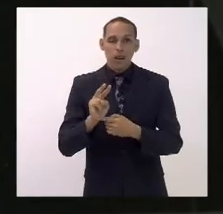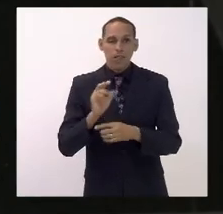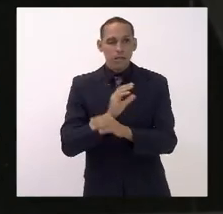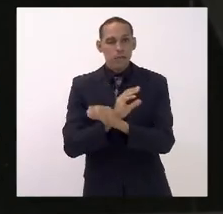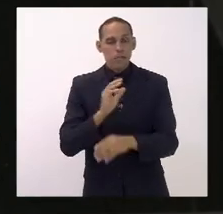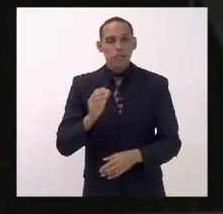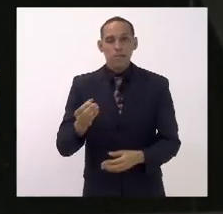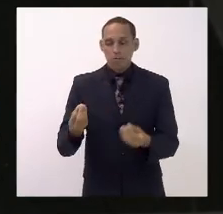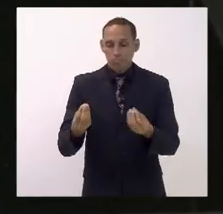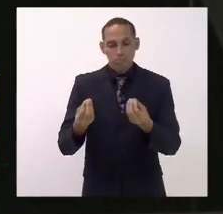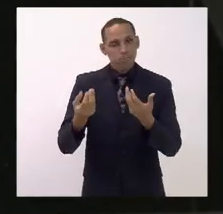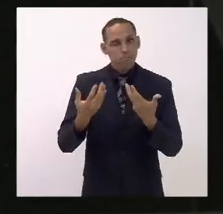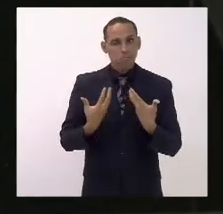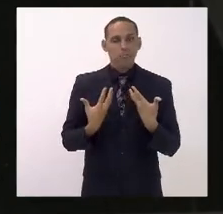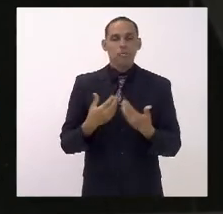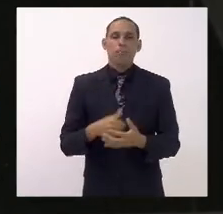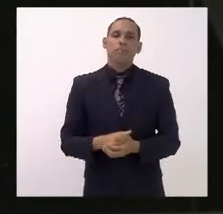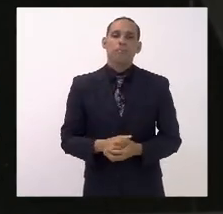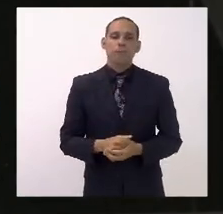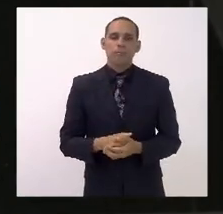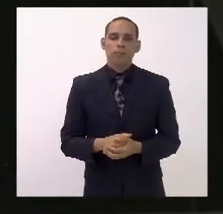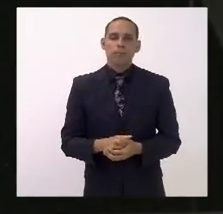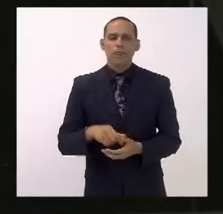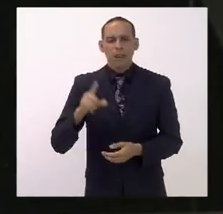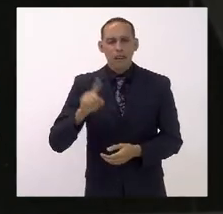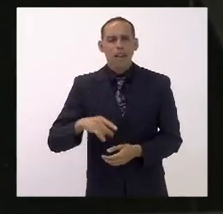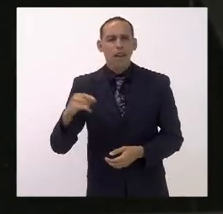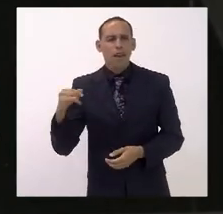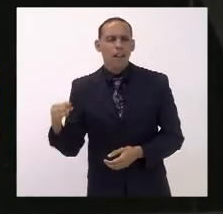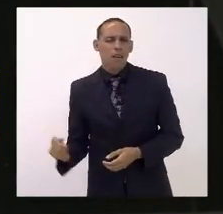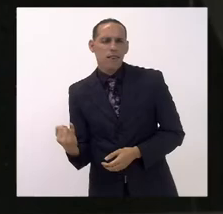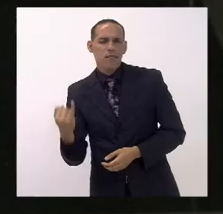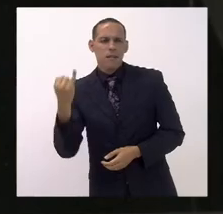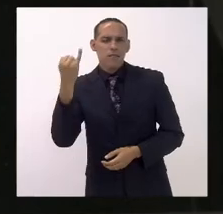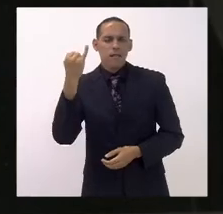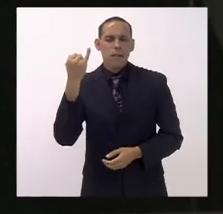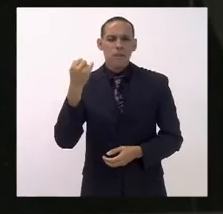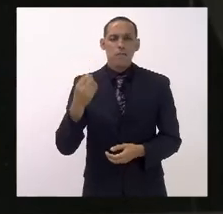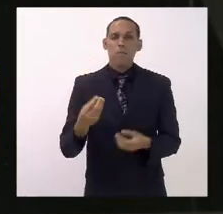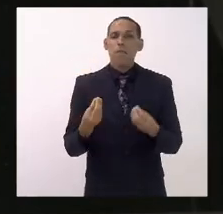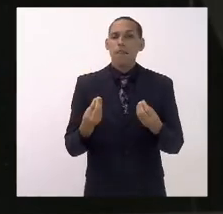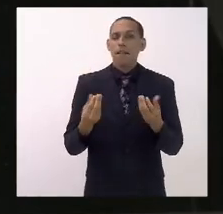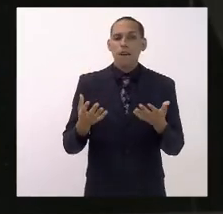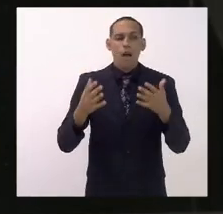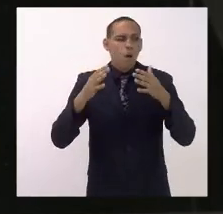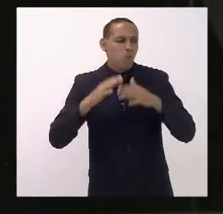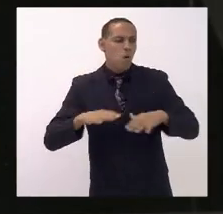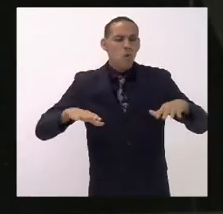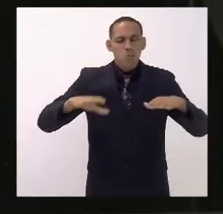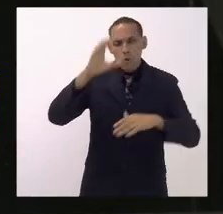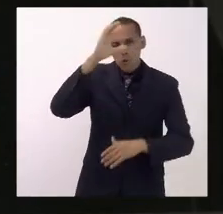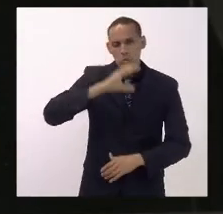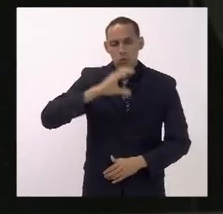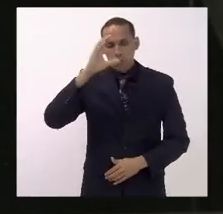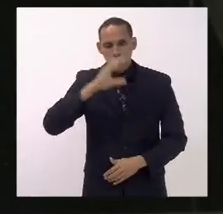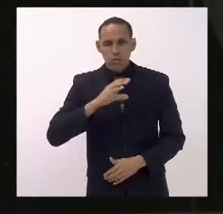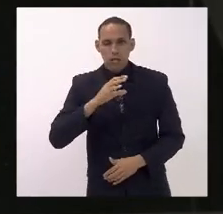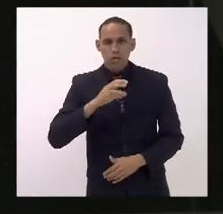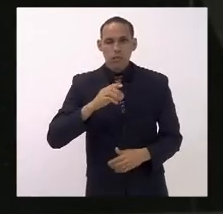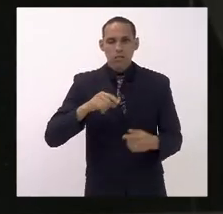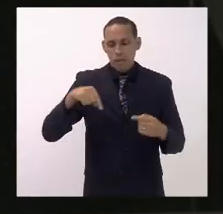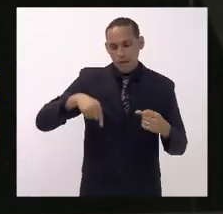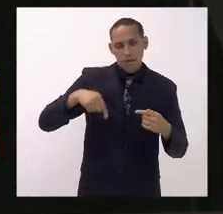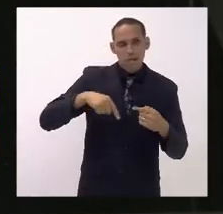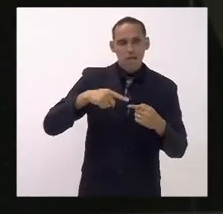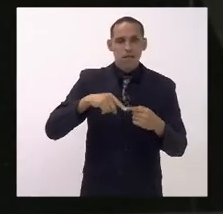nos encaminhou, e é de fundamental importância para todos os cidadãos, não só os cidadãos